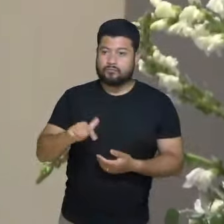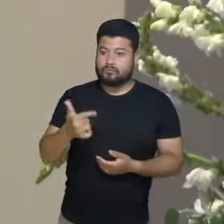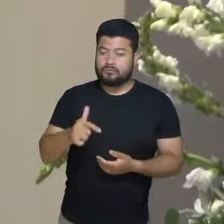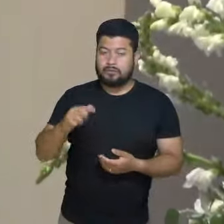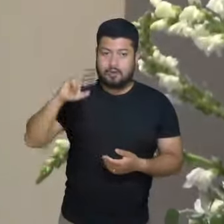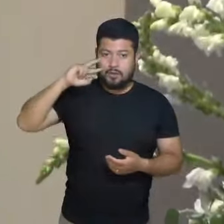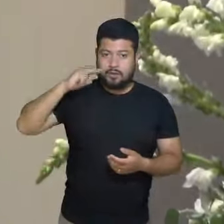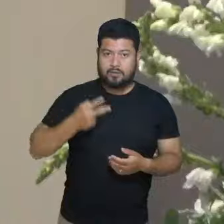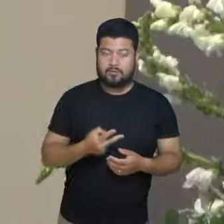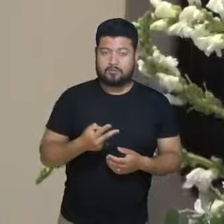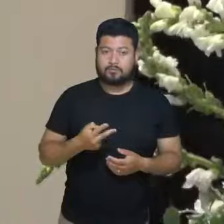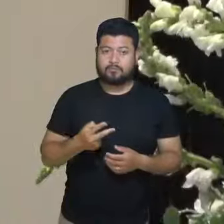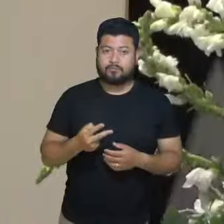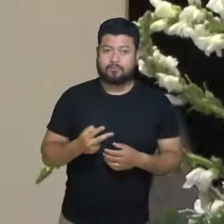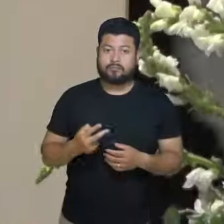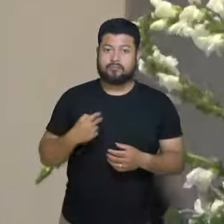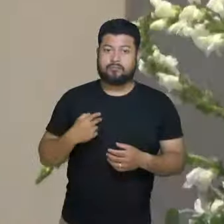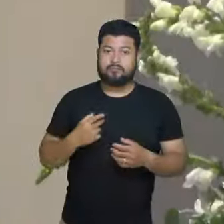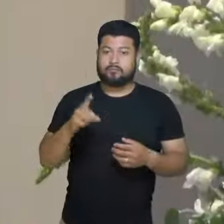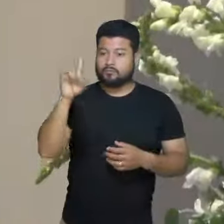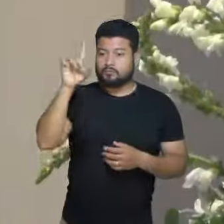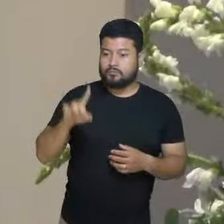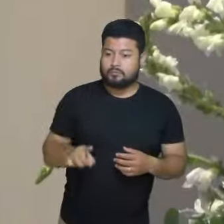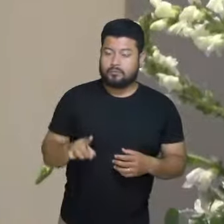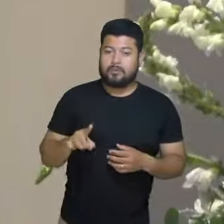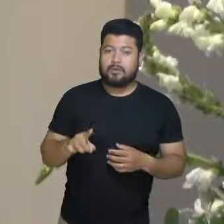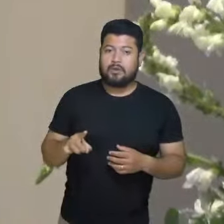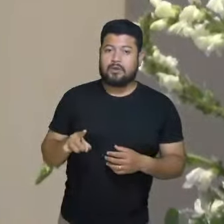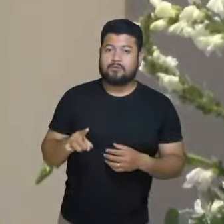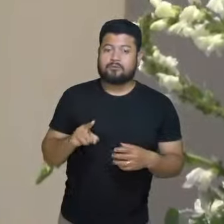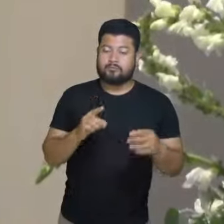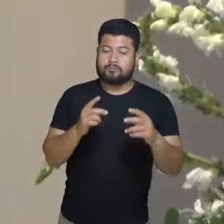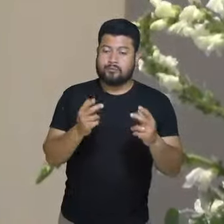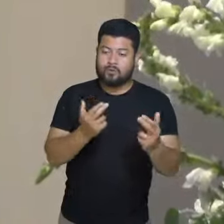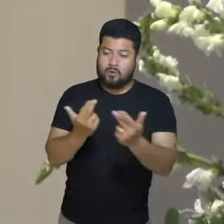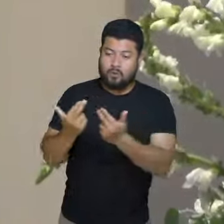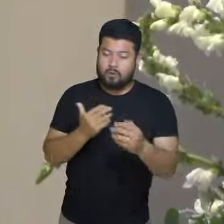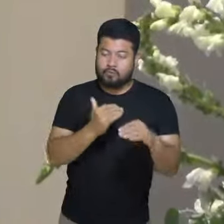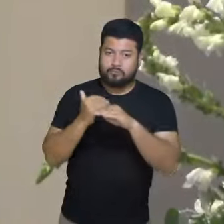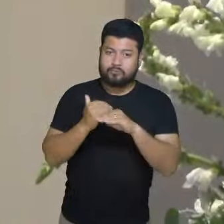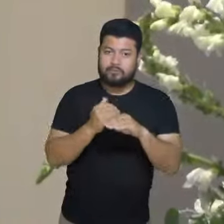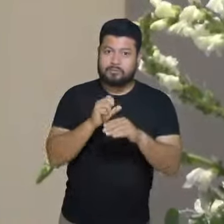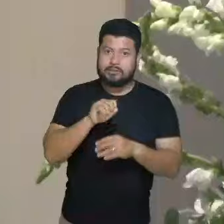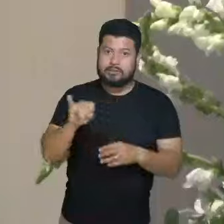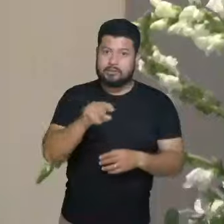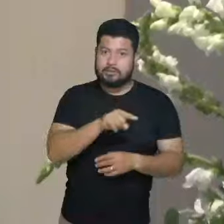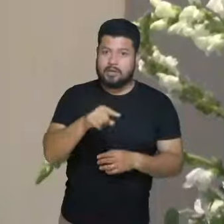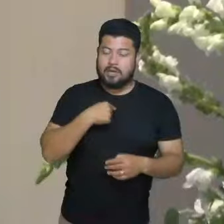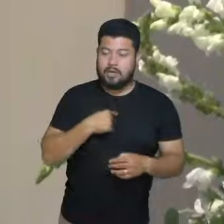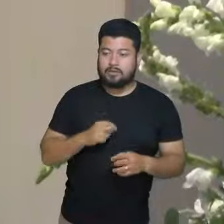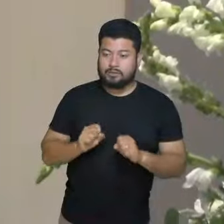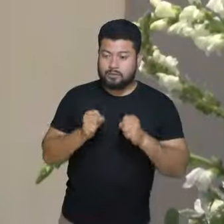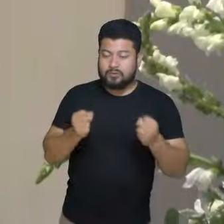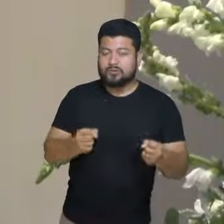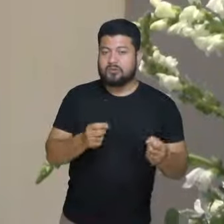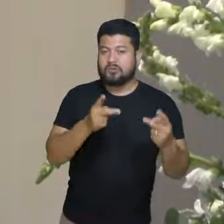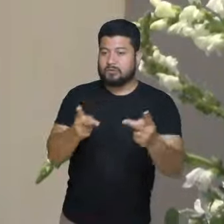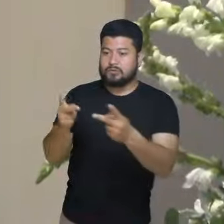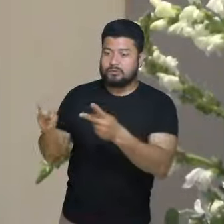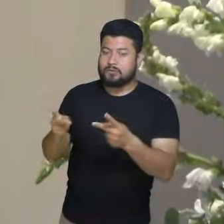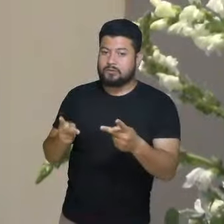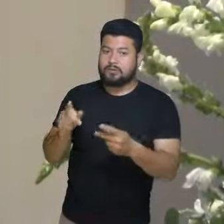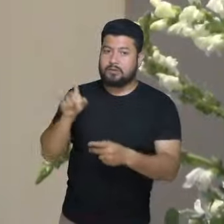de ofício o direito a um tratamento isonômico com os demais caso não se disponha a peregrinar pelos Altos escalões